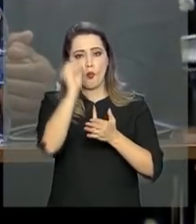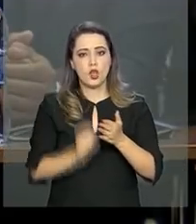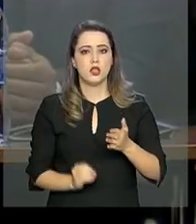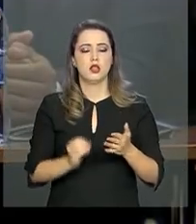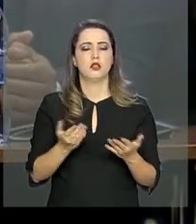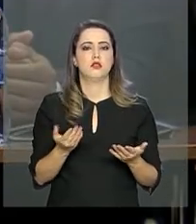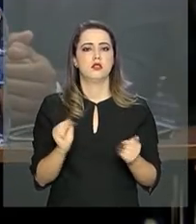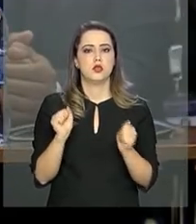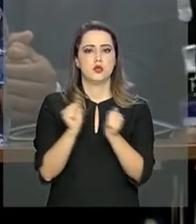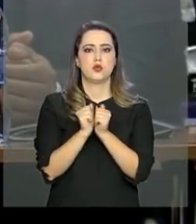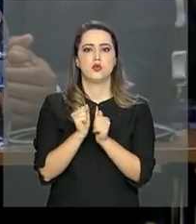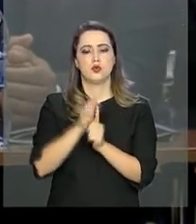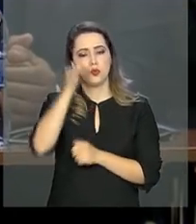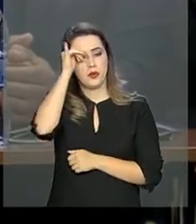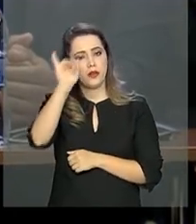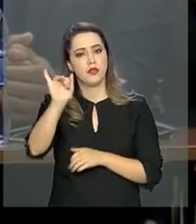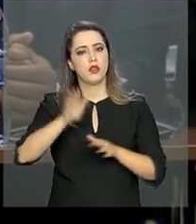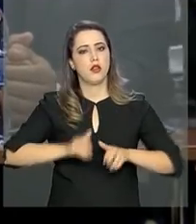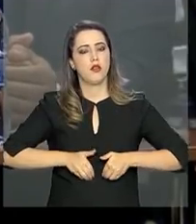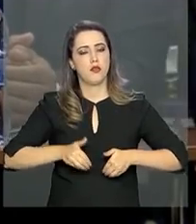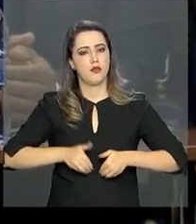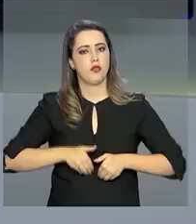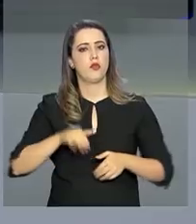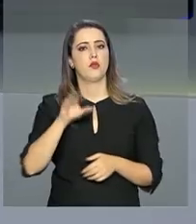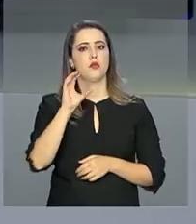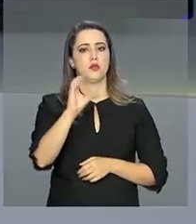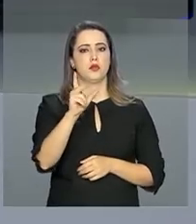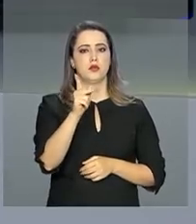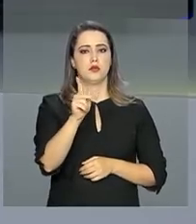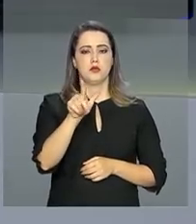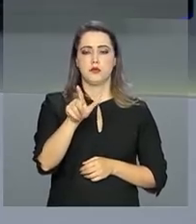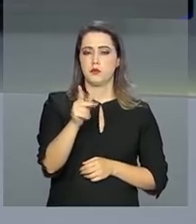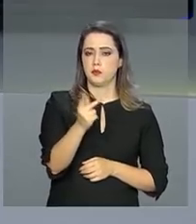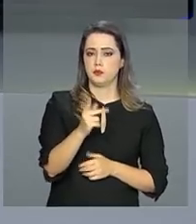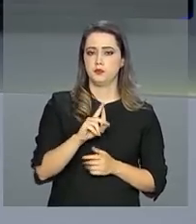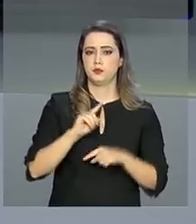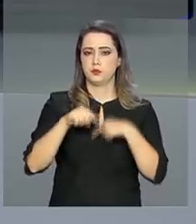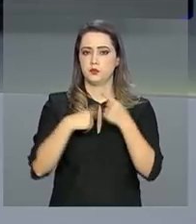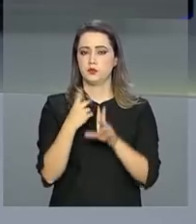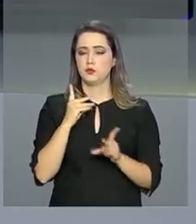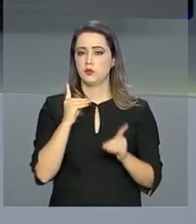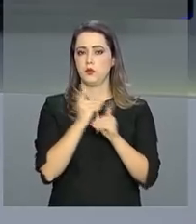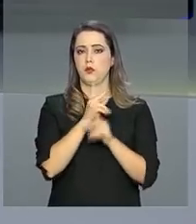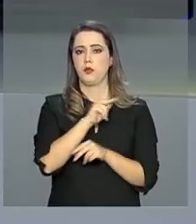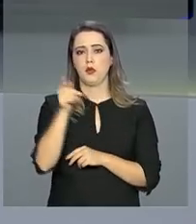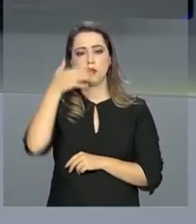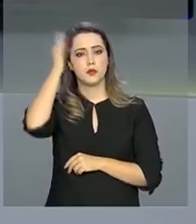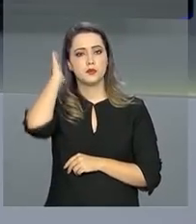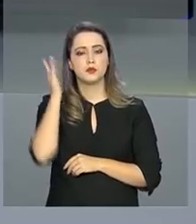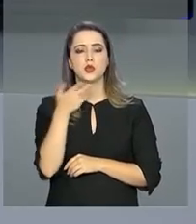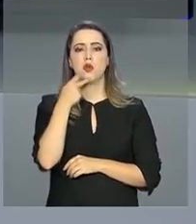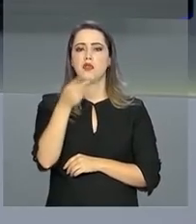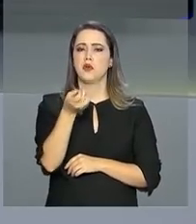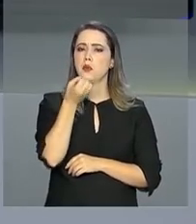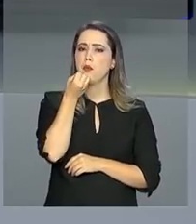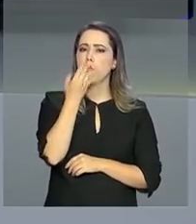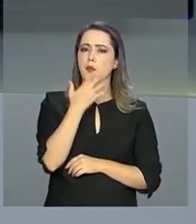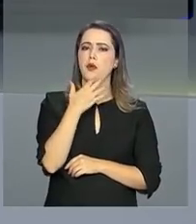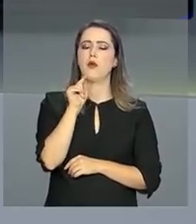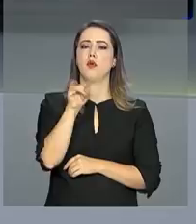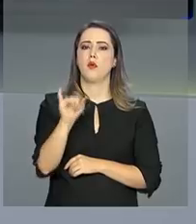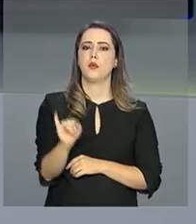juntos contra a fome na cplp depois do encontro o presidente michel temer elogiou a oportunidade